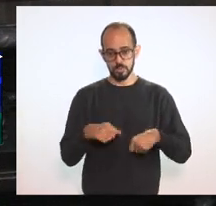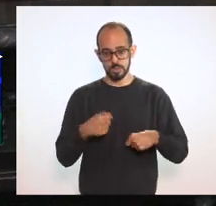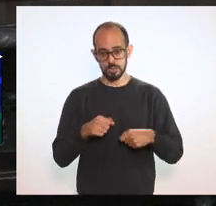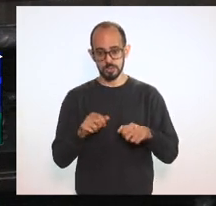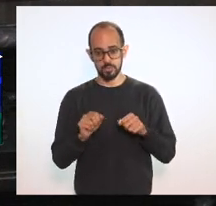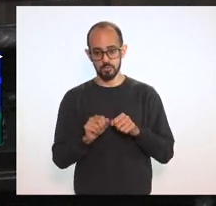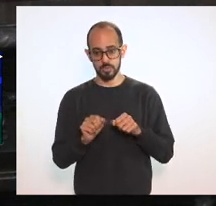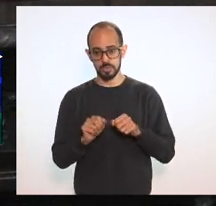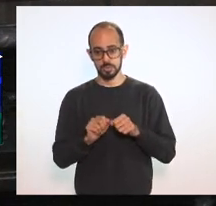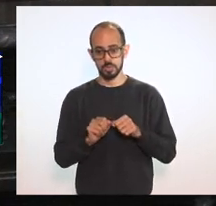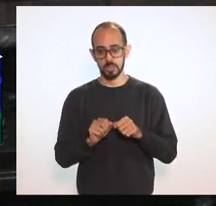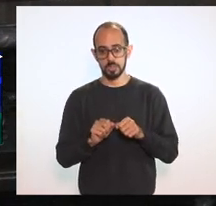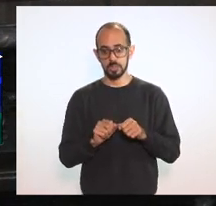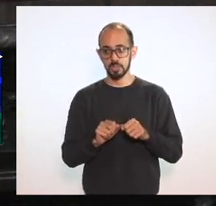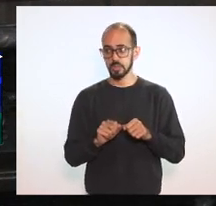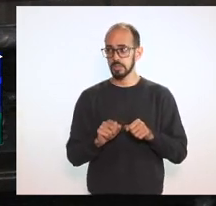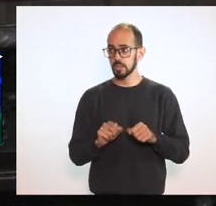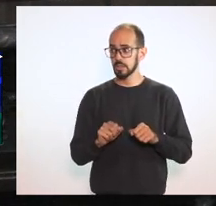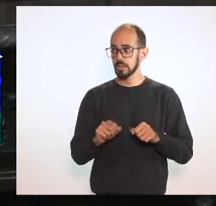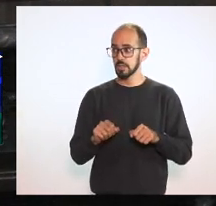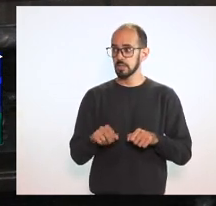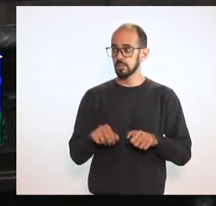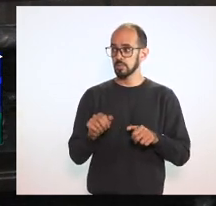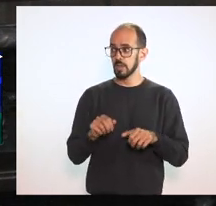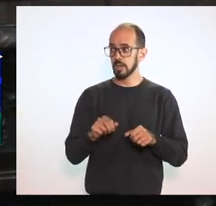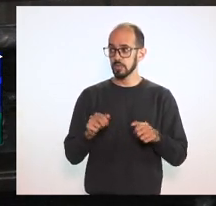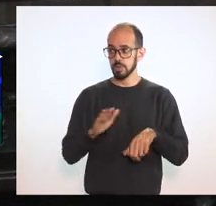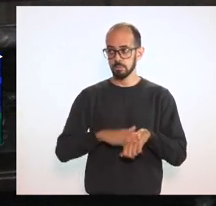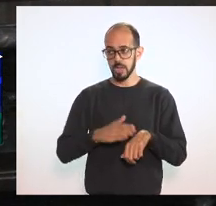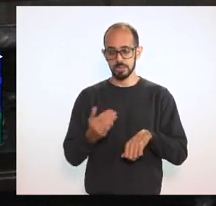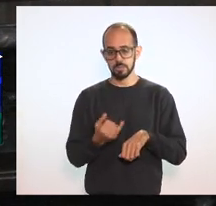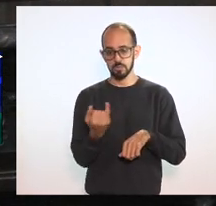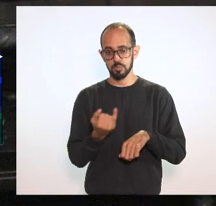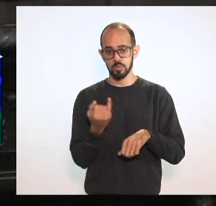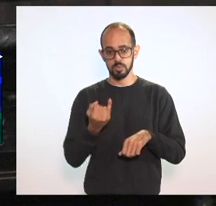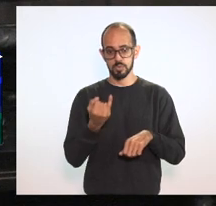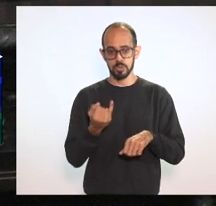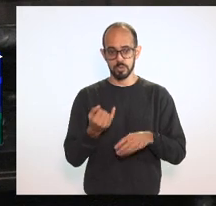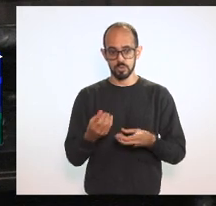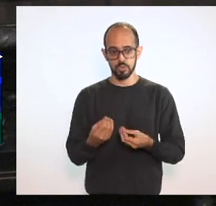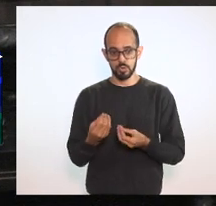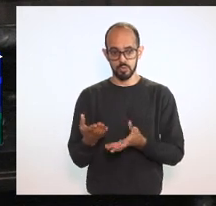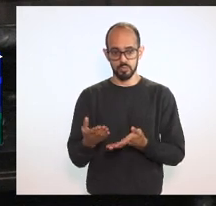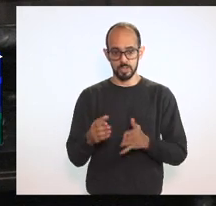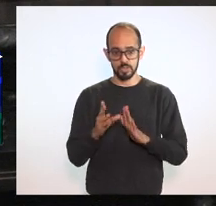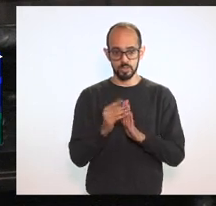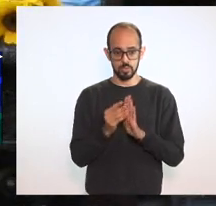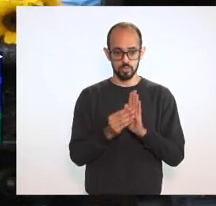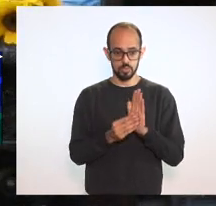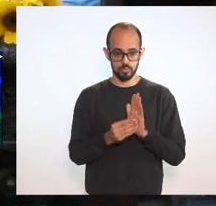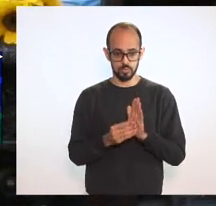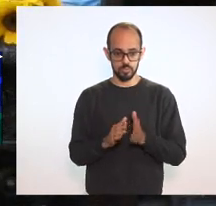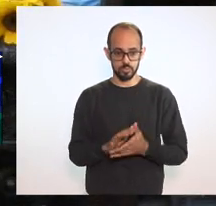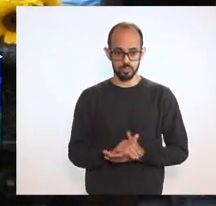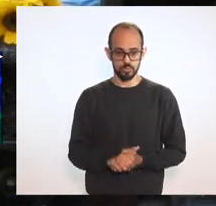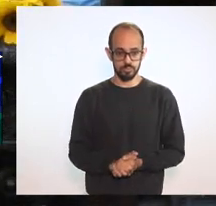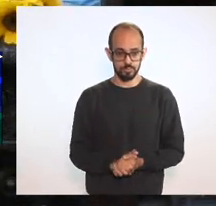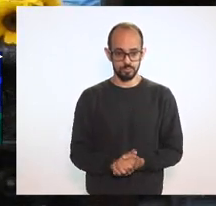tempo trazer os elementos mais importantes nas emendas que nós oferecemos a matéria Muito obrigado